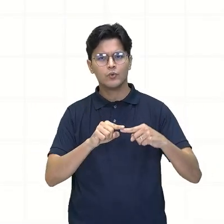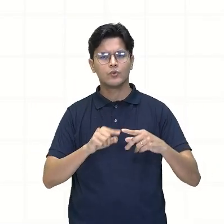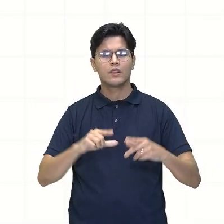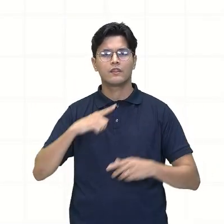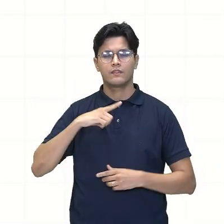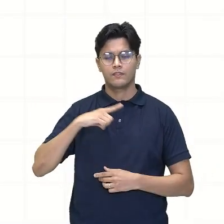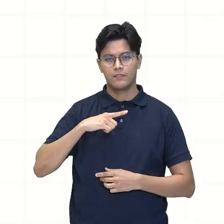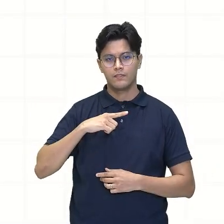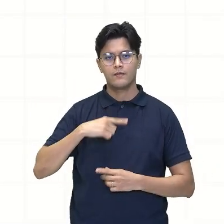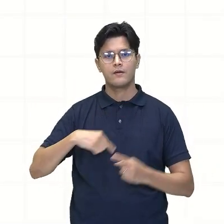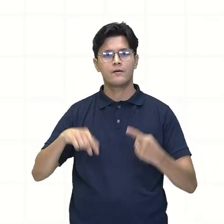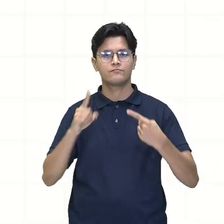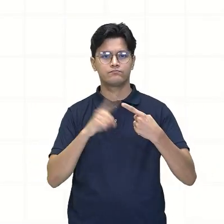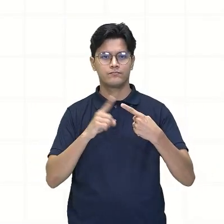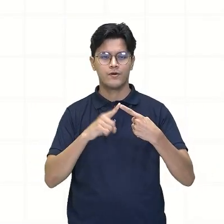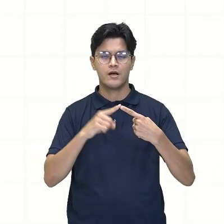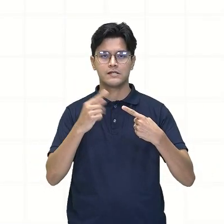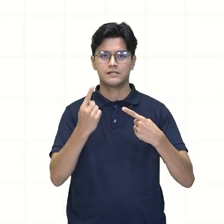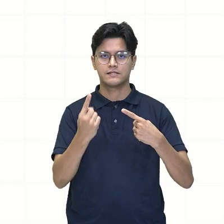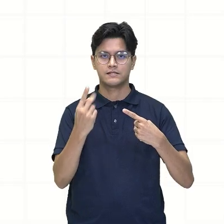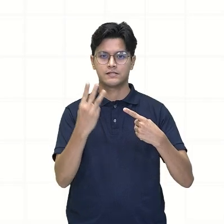ângulo alfa, que mede